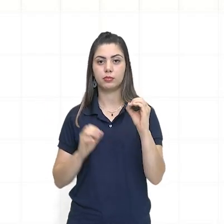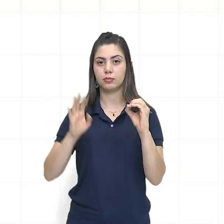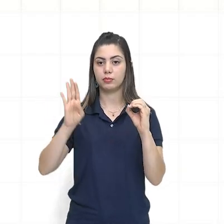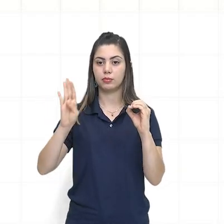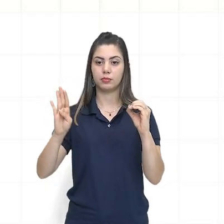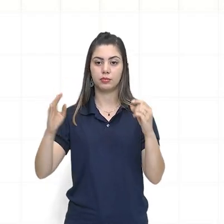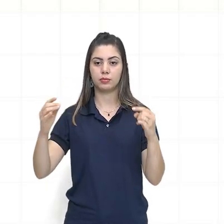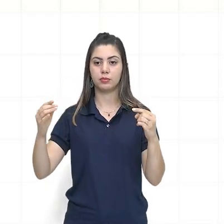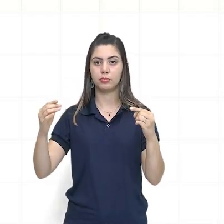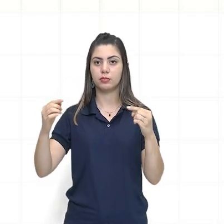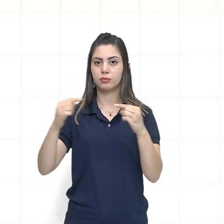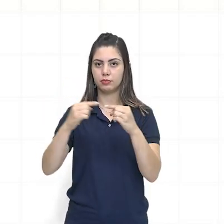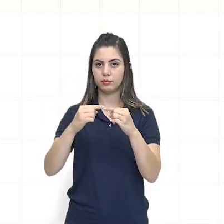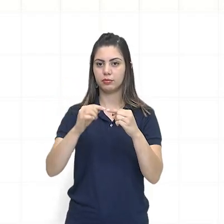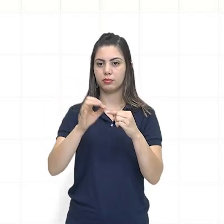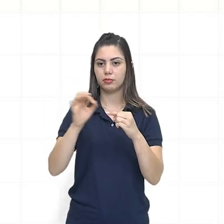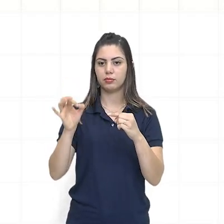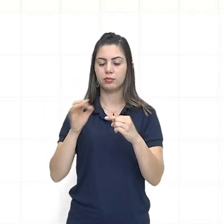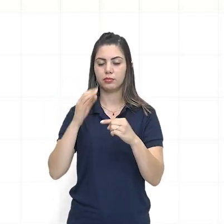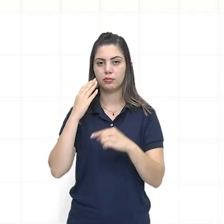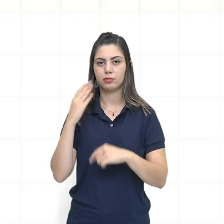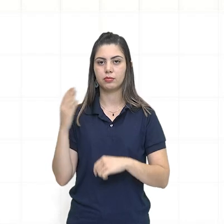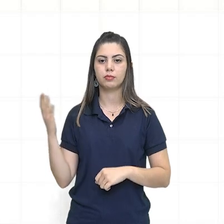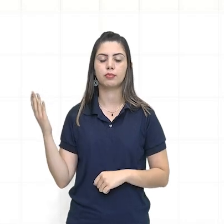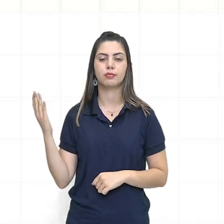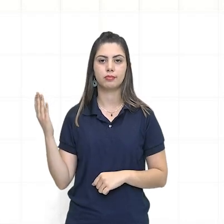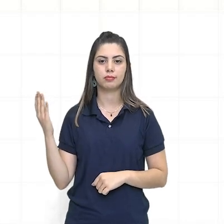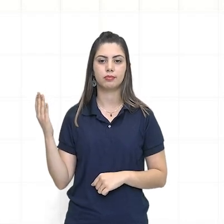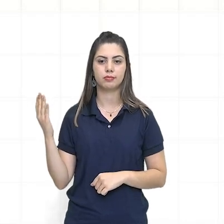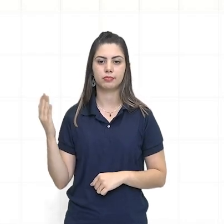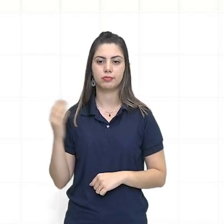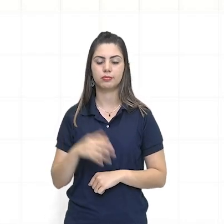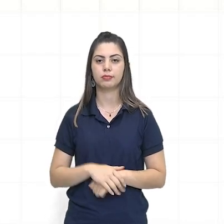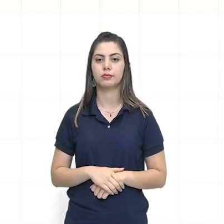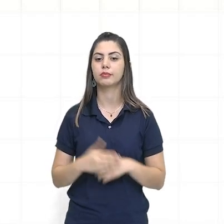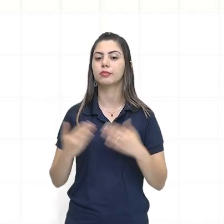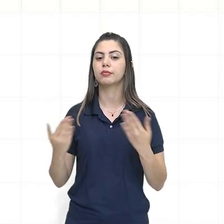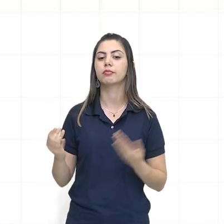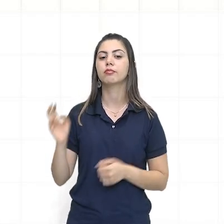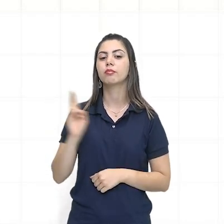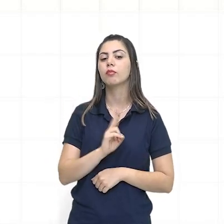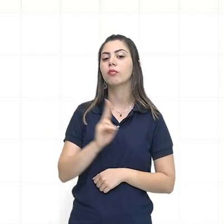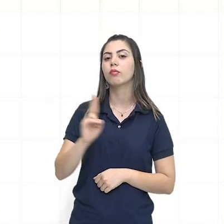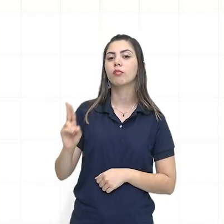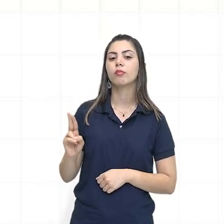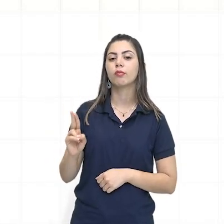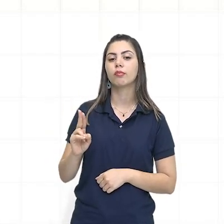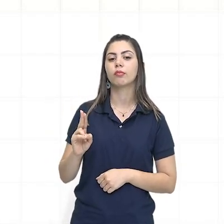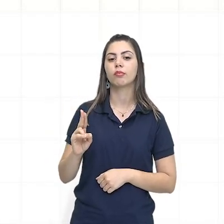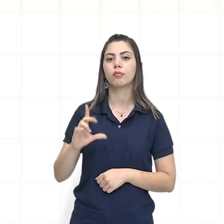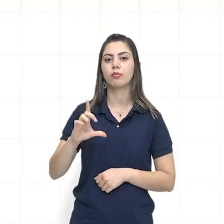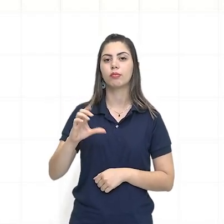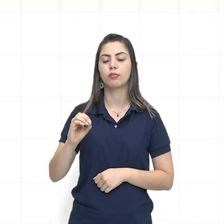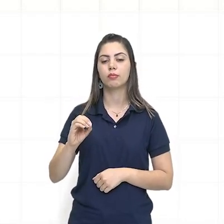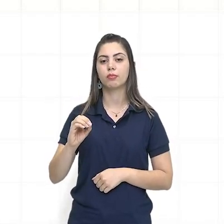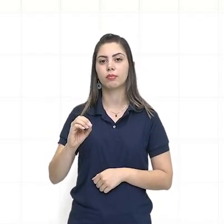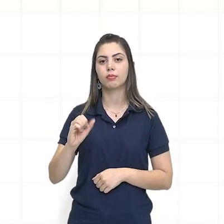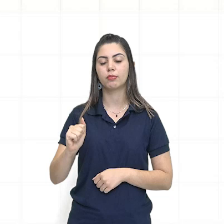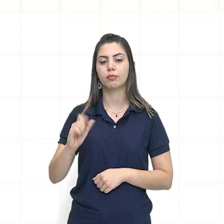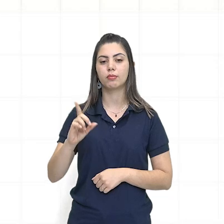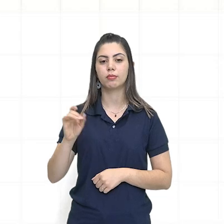semirreta OB, que vai do ponto O até o ponto B, e elas são chamadas de lados